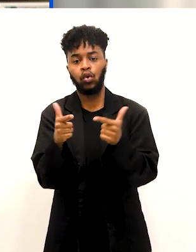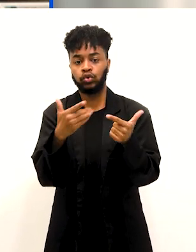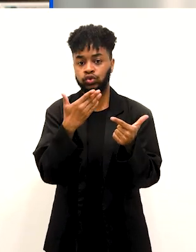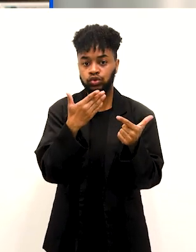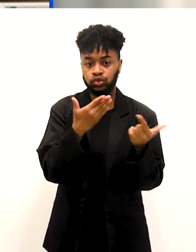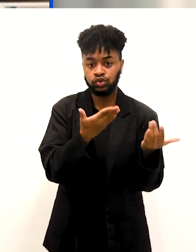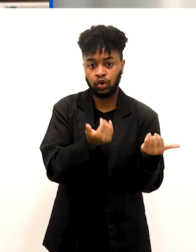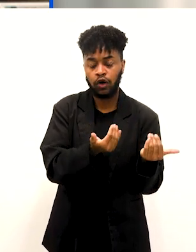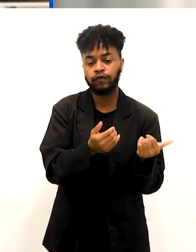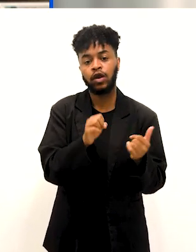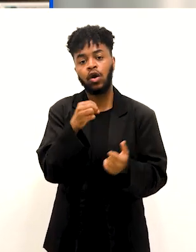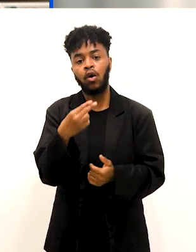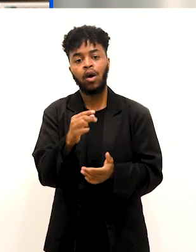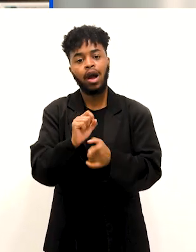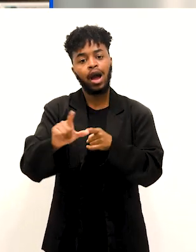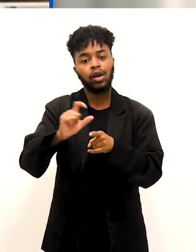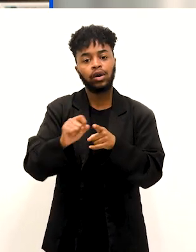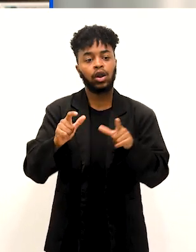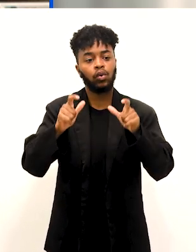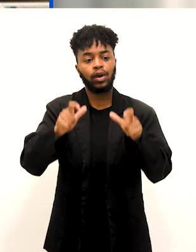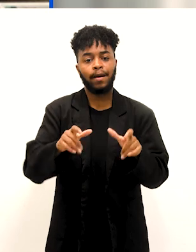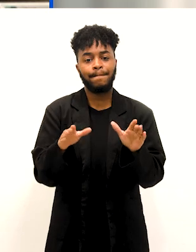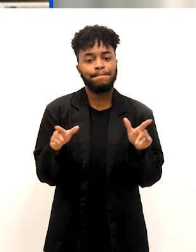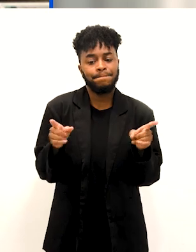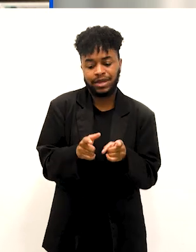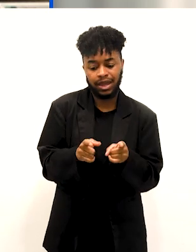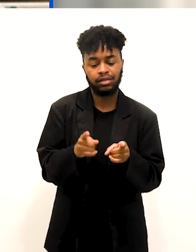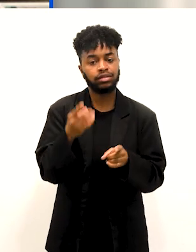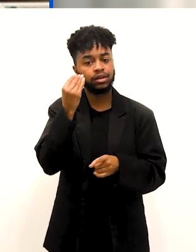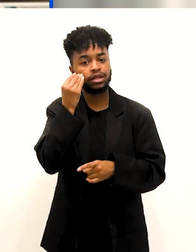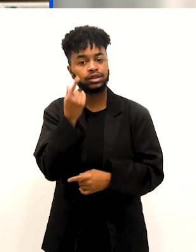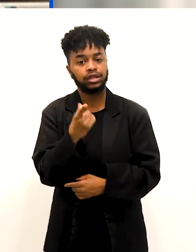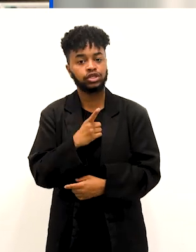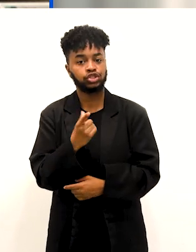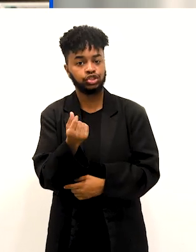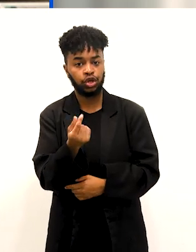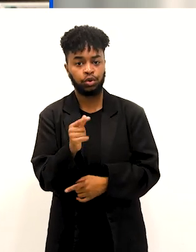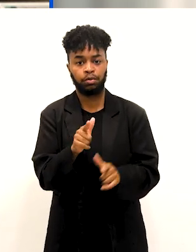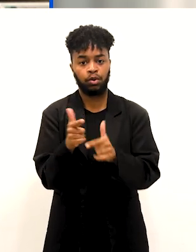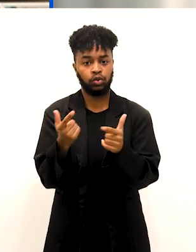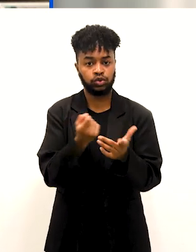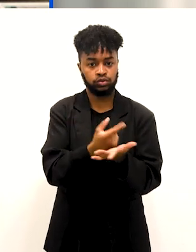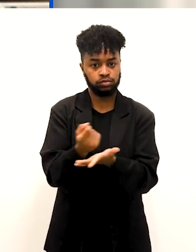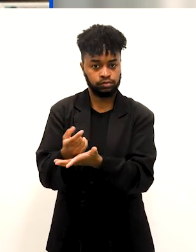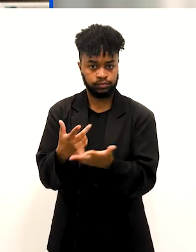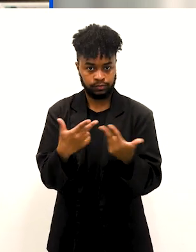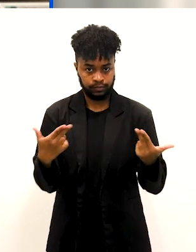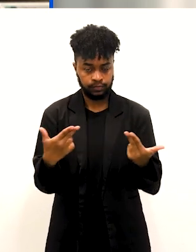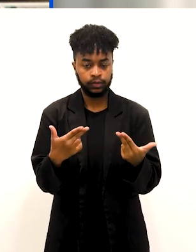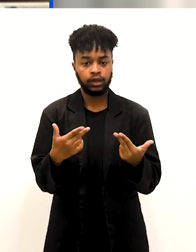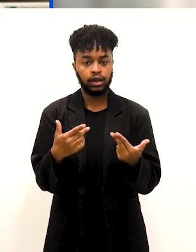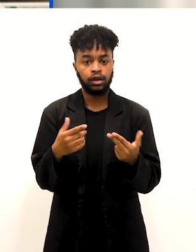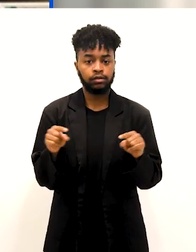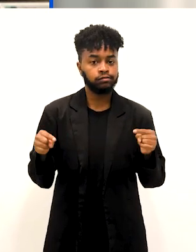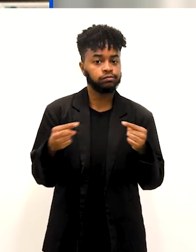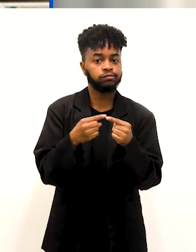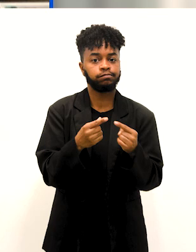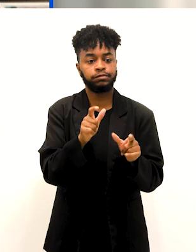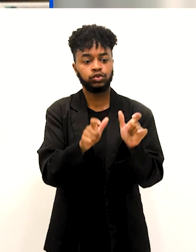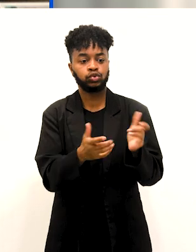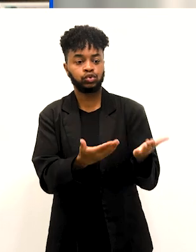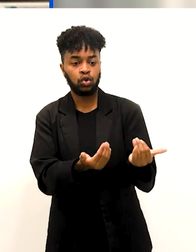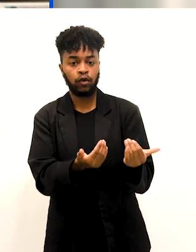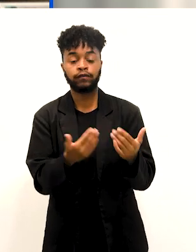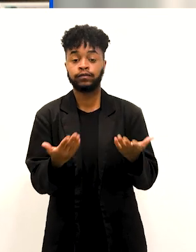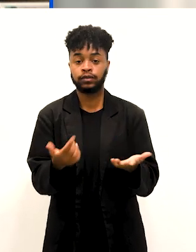alugar uma propriedade compacta para poder ter dinheiro para outras atividades, é algo mais claro para os mais jovens. Então, eu tenho